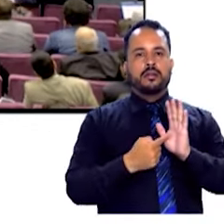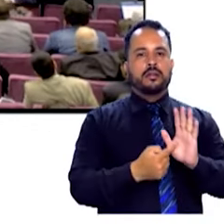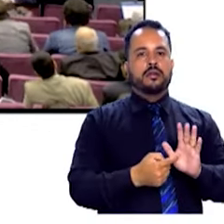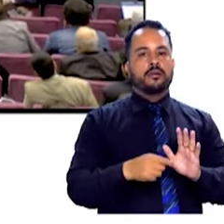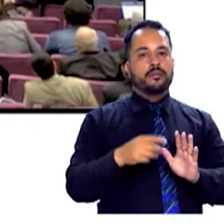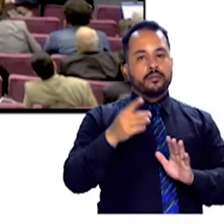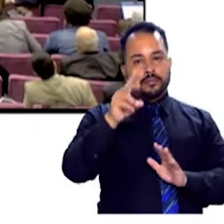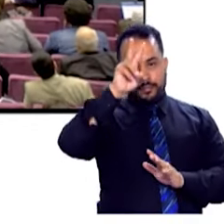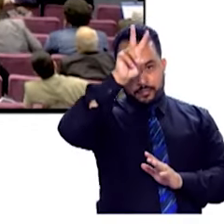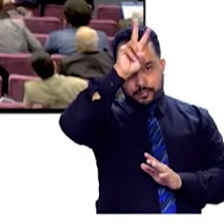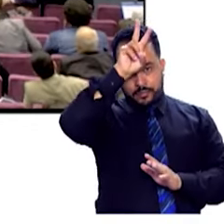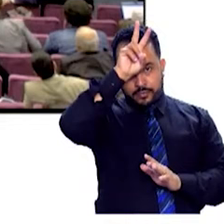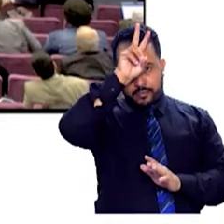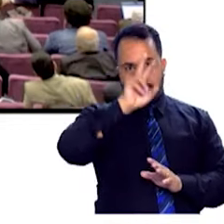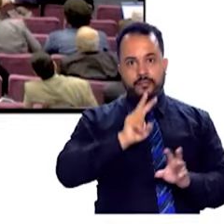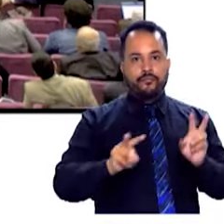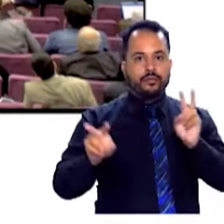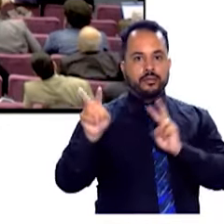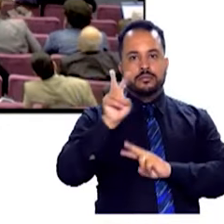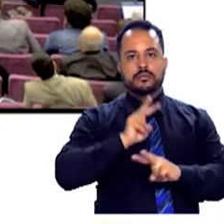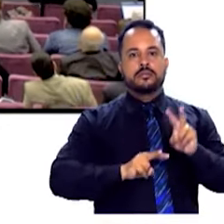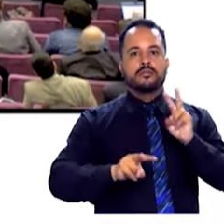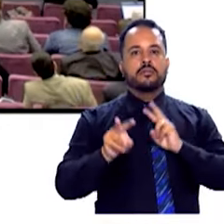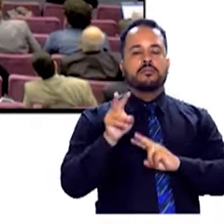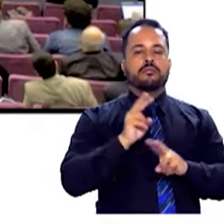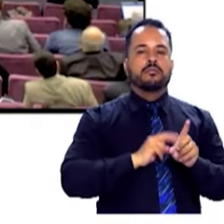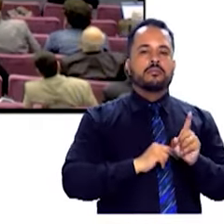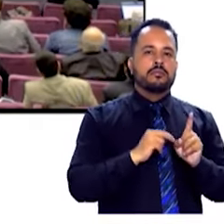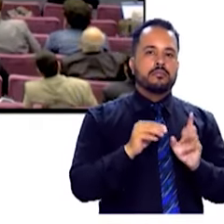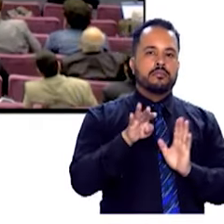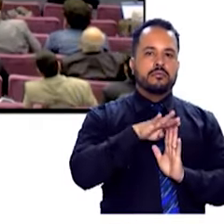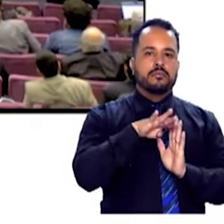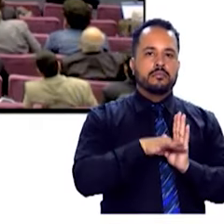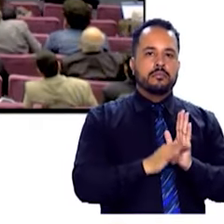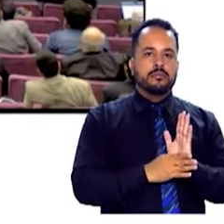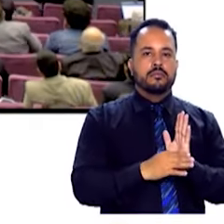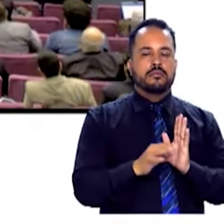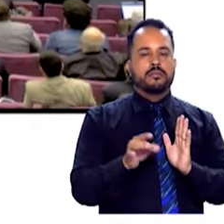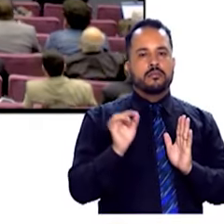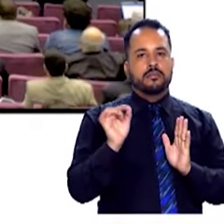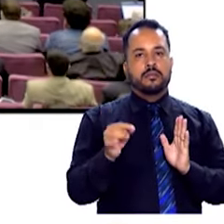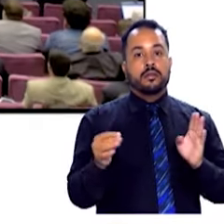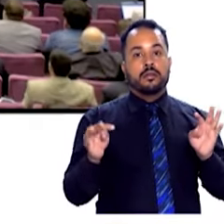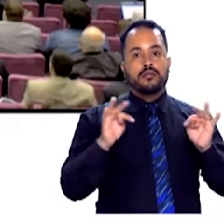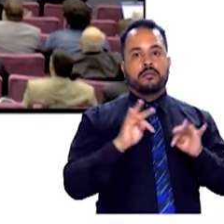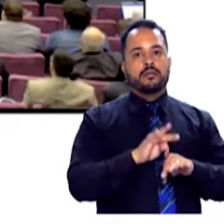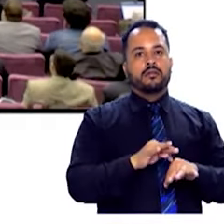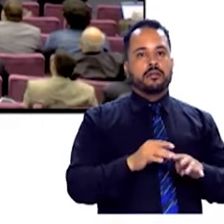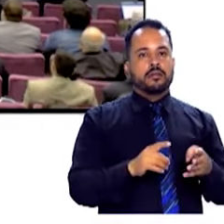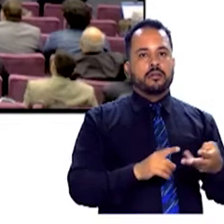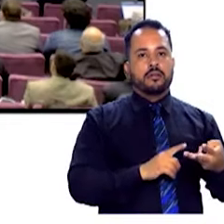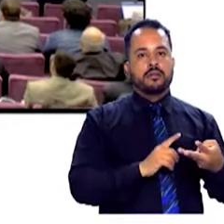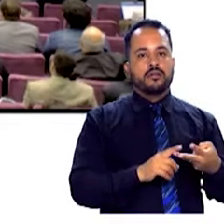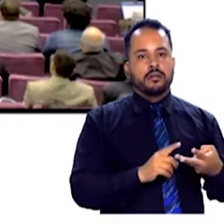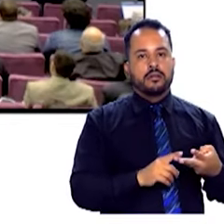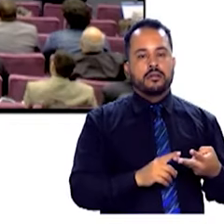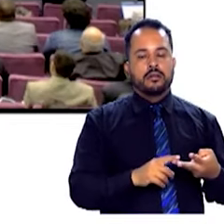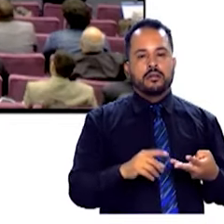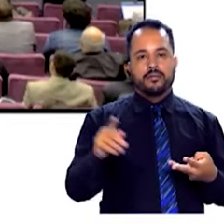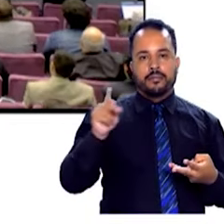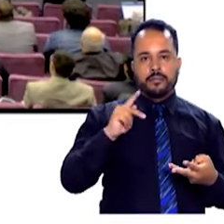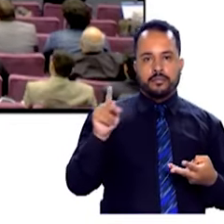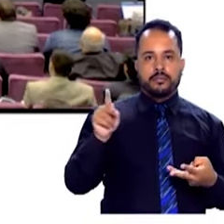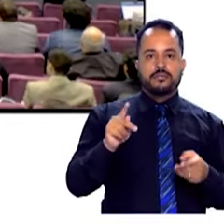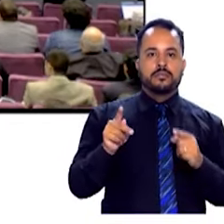com eh aspectos de direito comparado e o fechamento com a fala do Professor